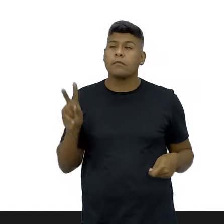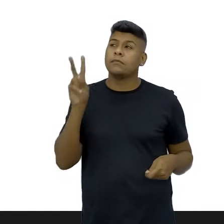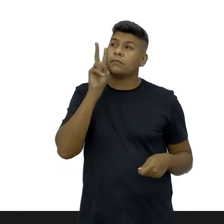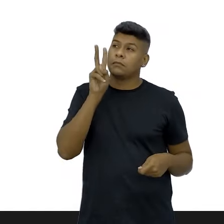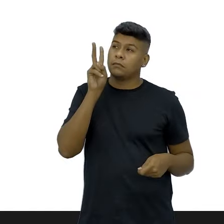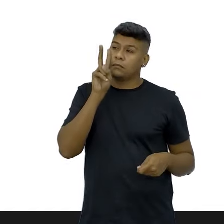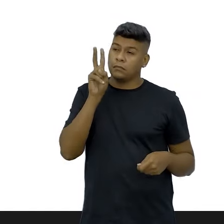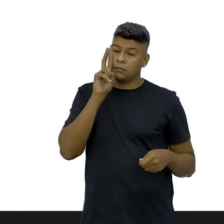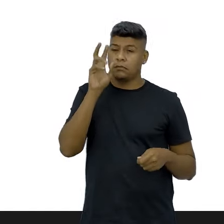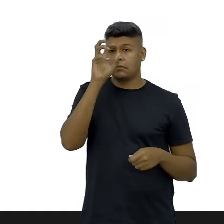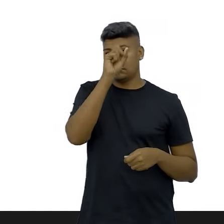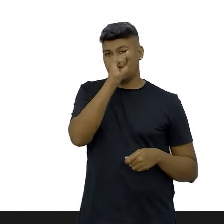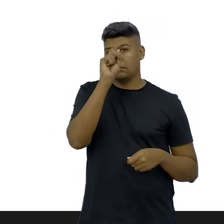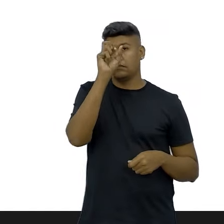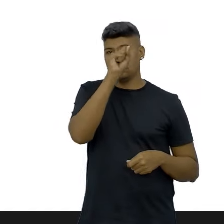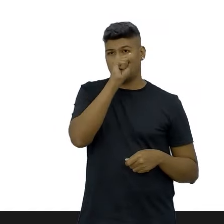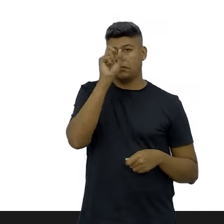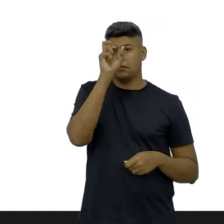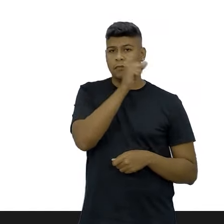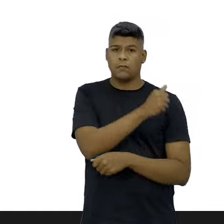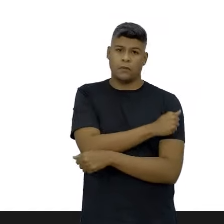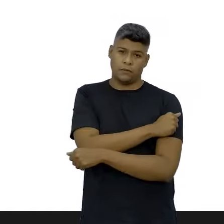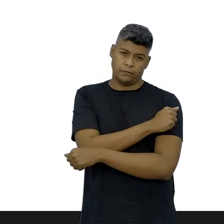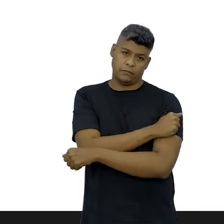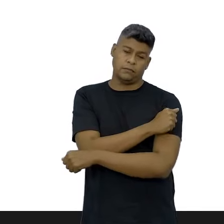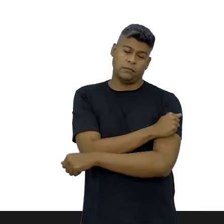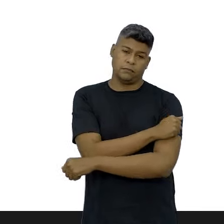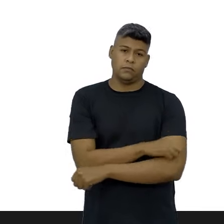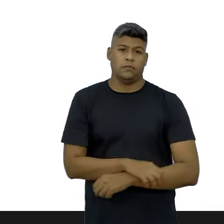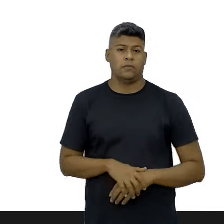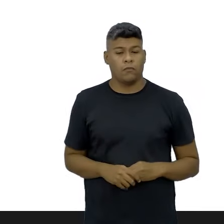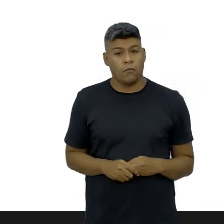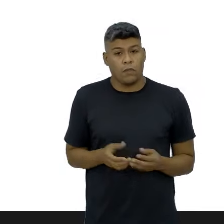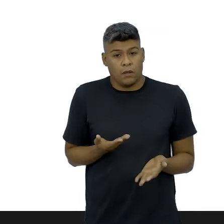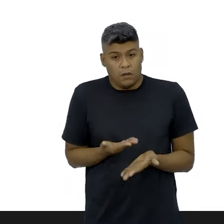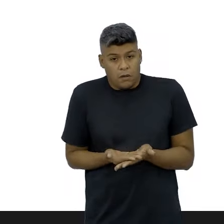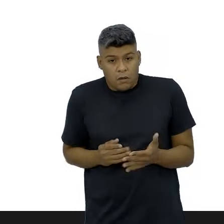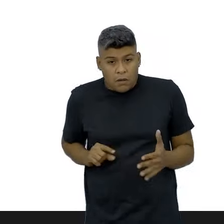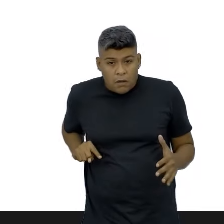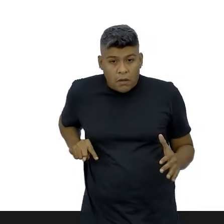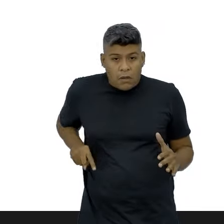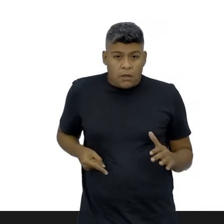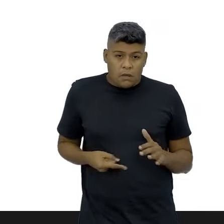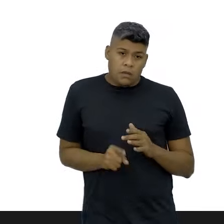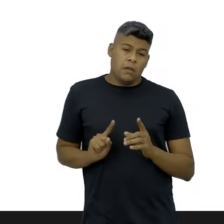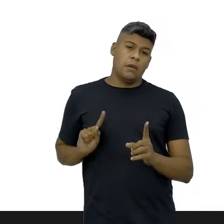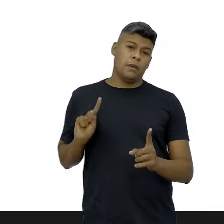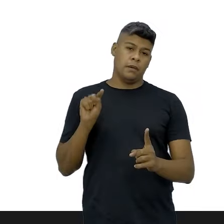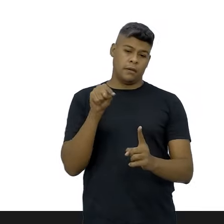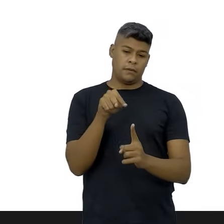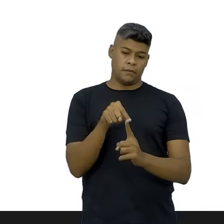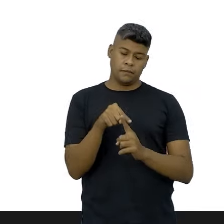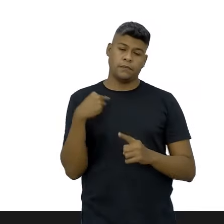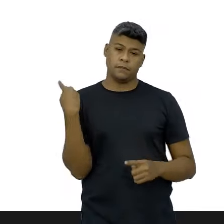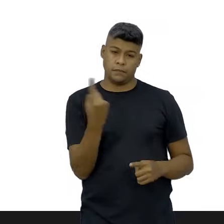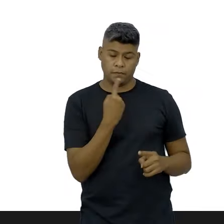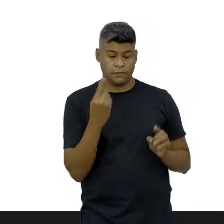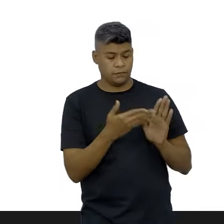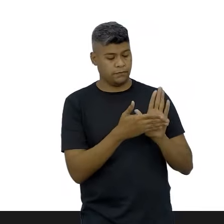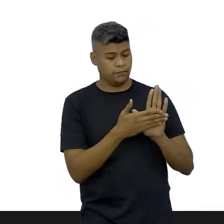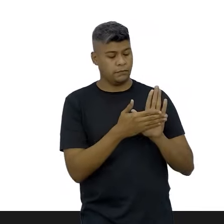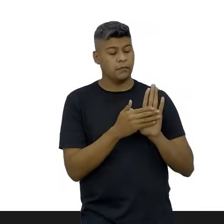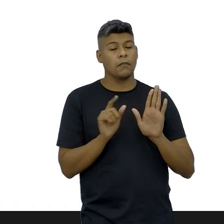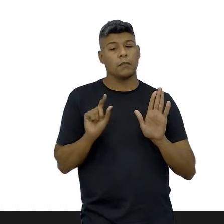as aprendizagens dos estudantes, recuperar, aprofundar, e o objetivo do nosso programa